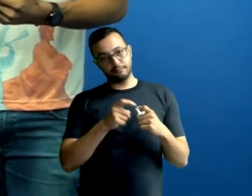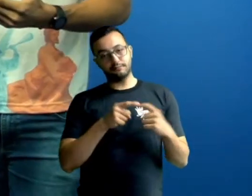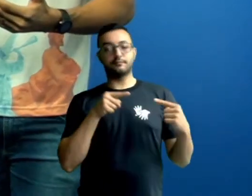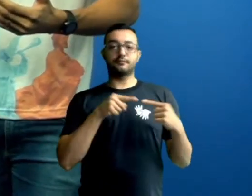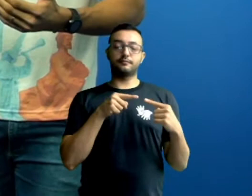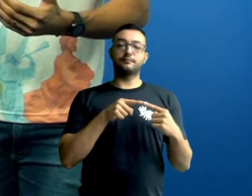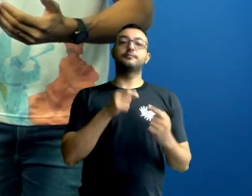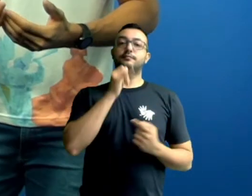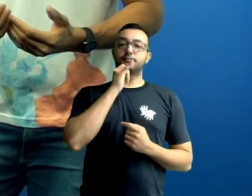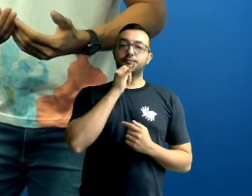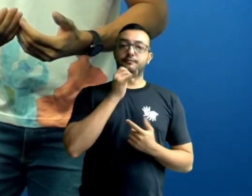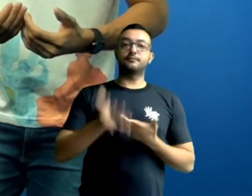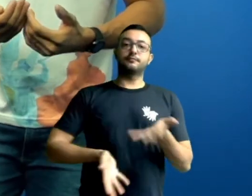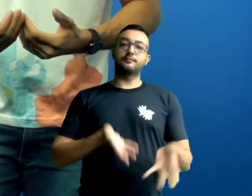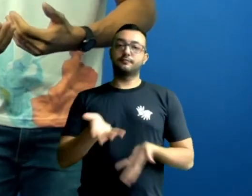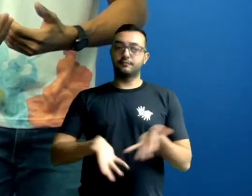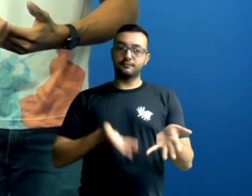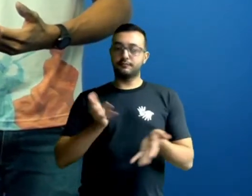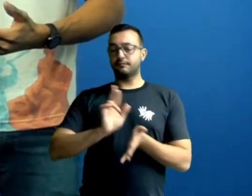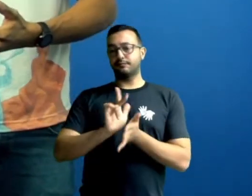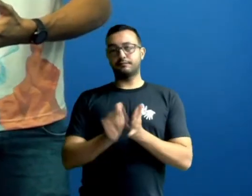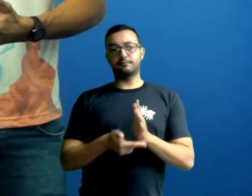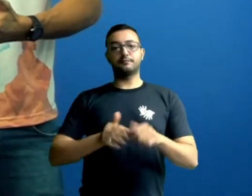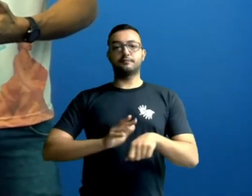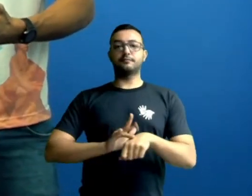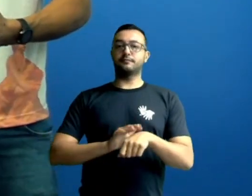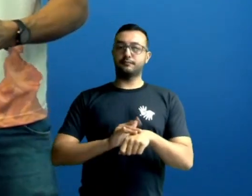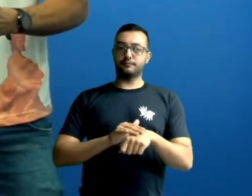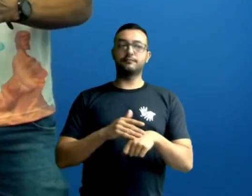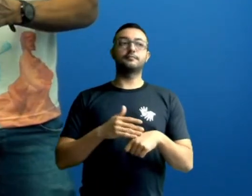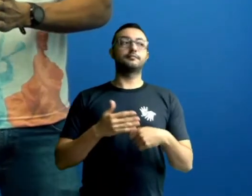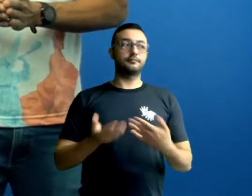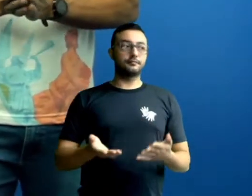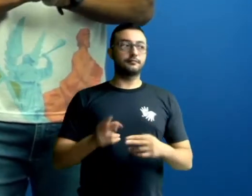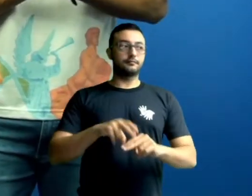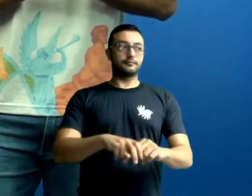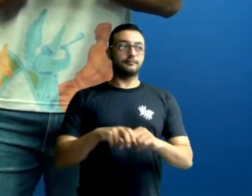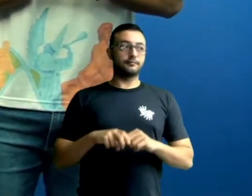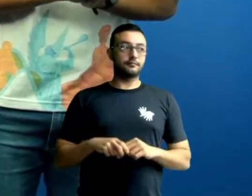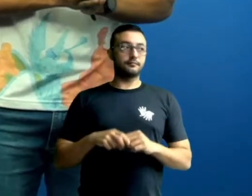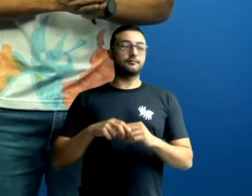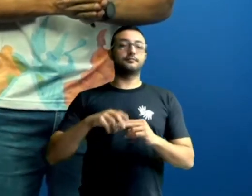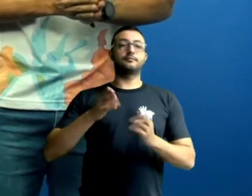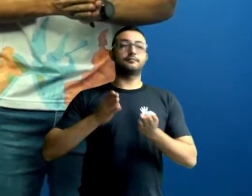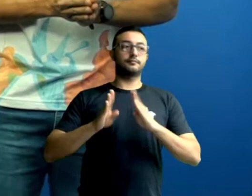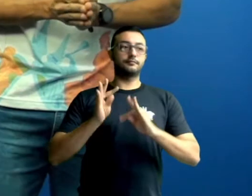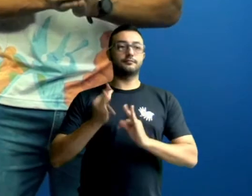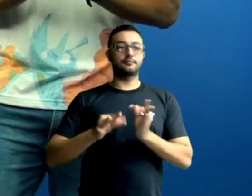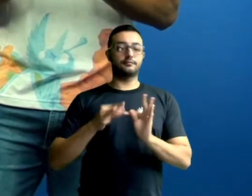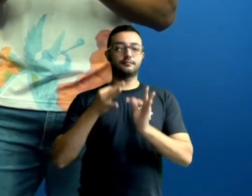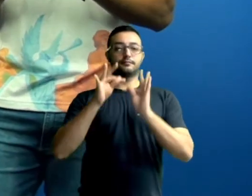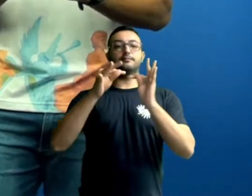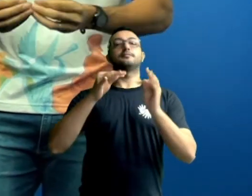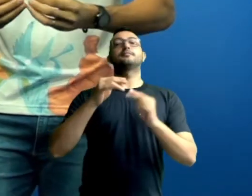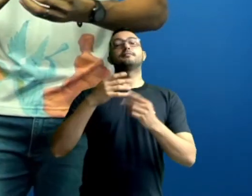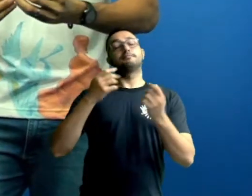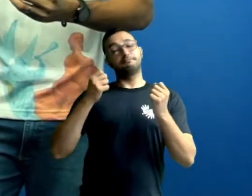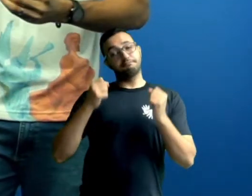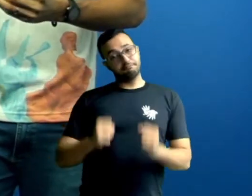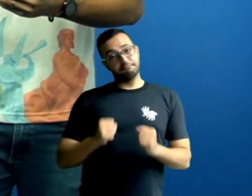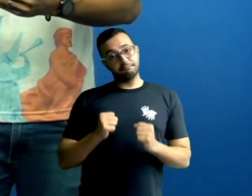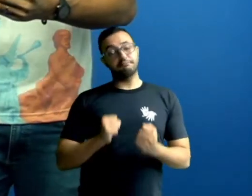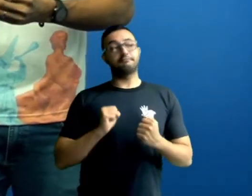né? Por exemplo, no tratamento de inúmeras doenças, né? Através da biotecnologia é